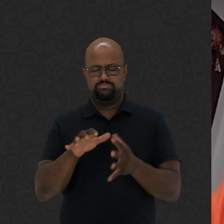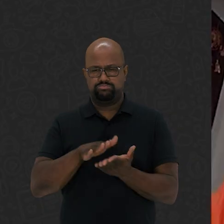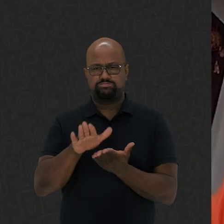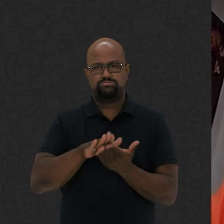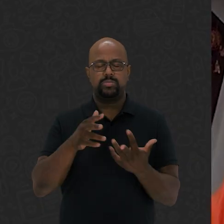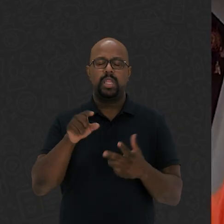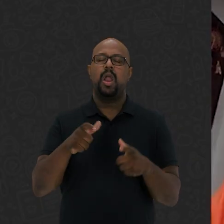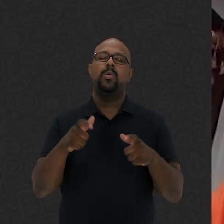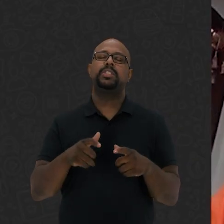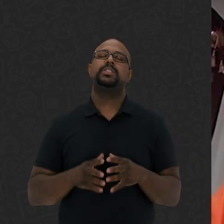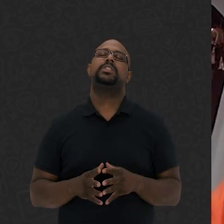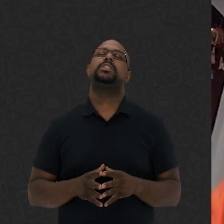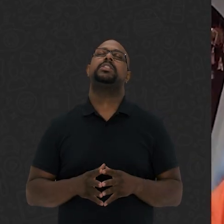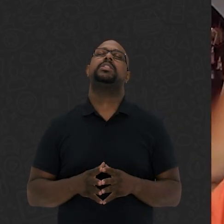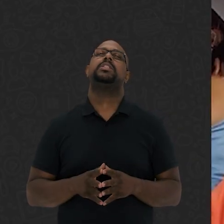aonde